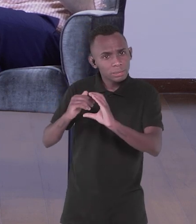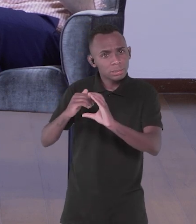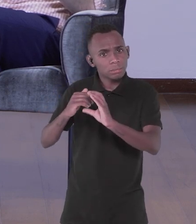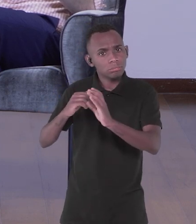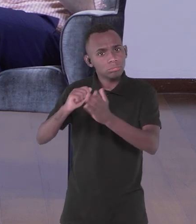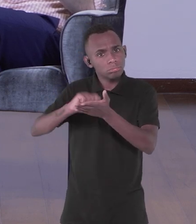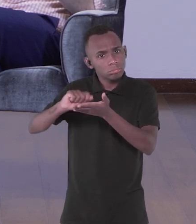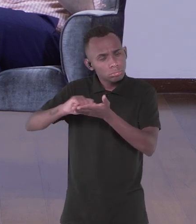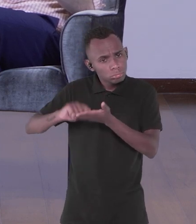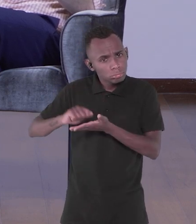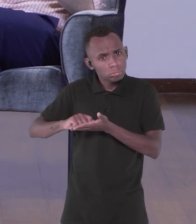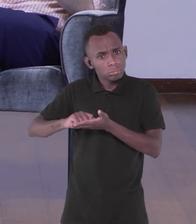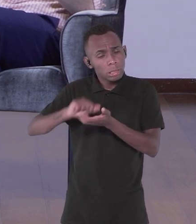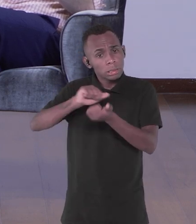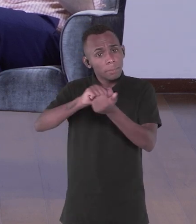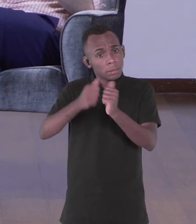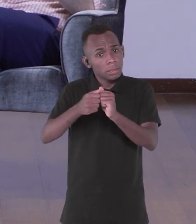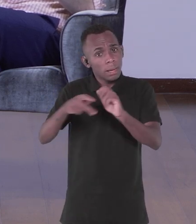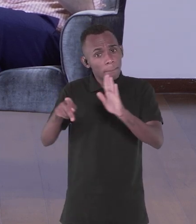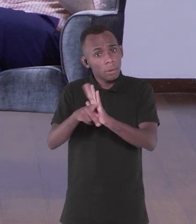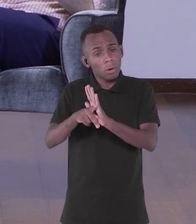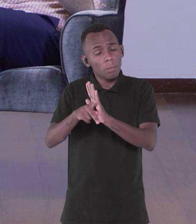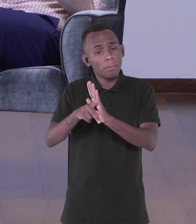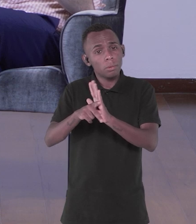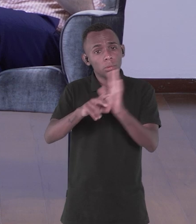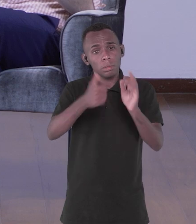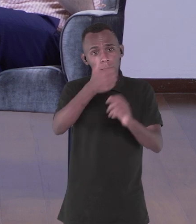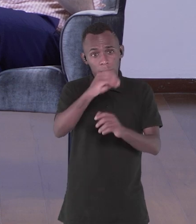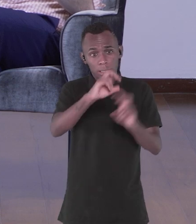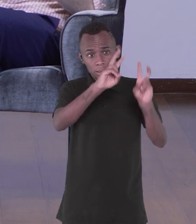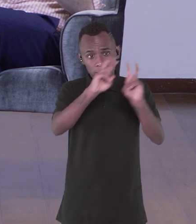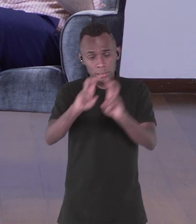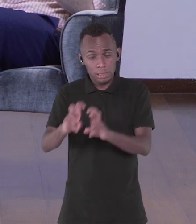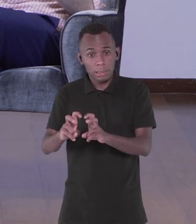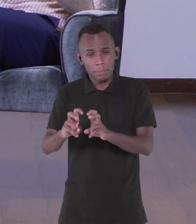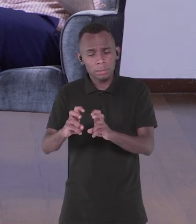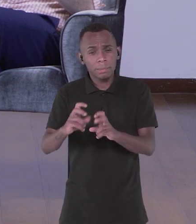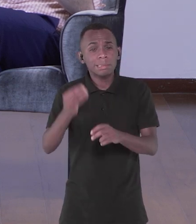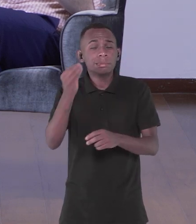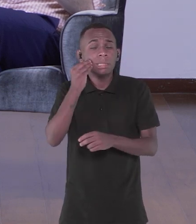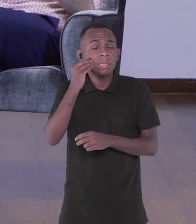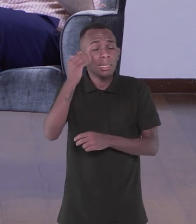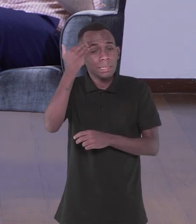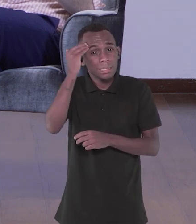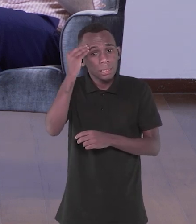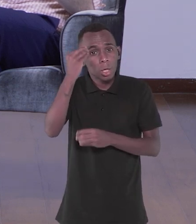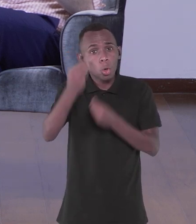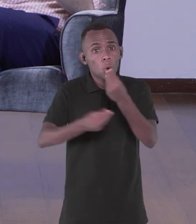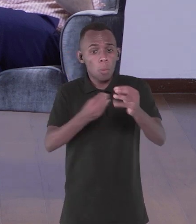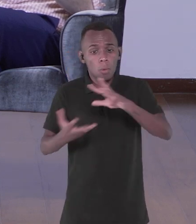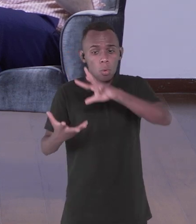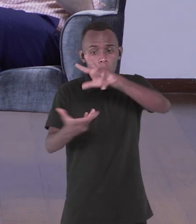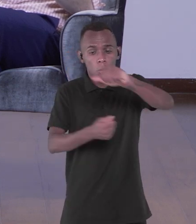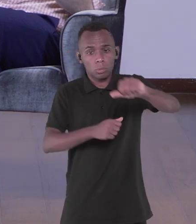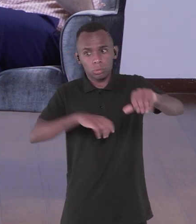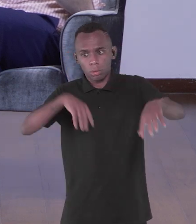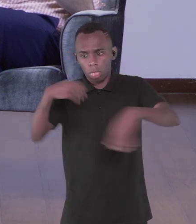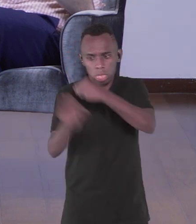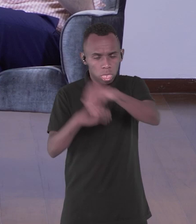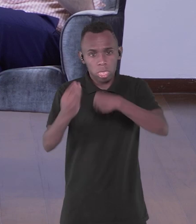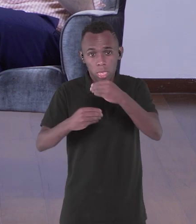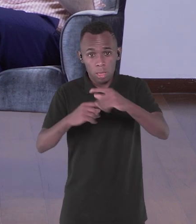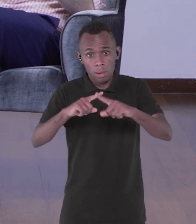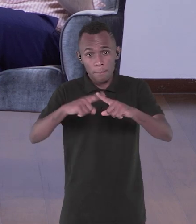temas, para tentar entender o mundo caótico. Mas é tentar entender. A gente traz perguntas. A gente não vem aqui com um